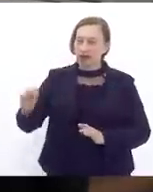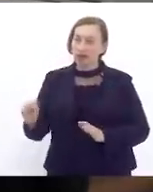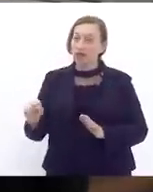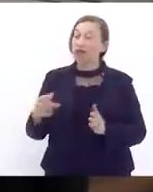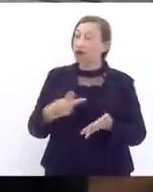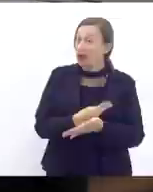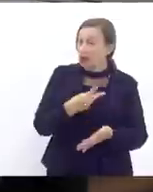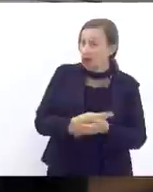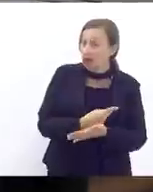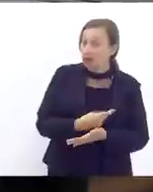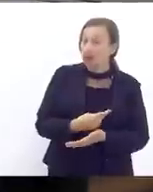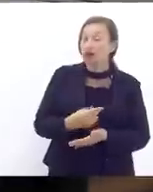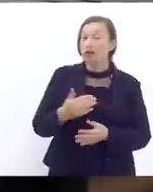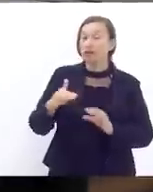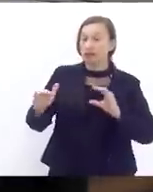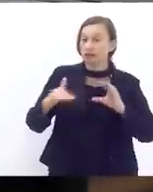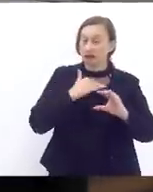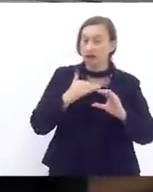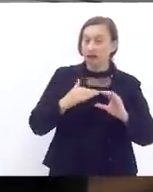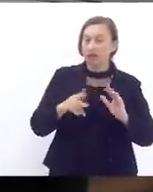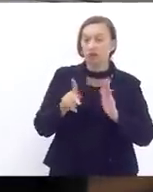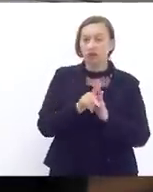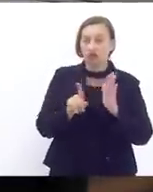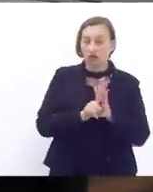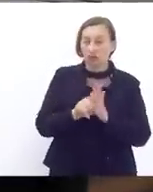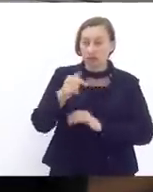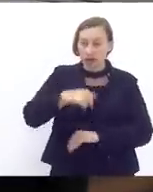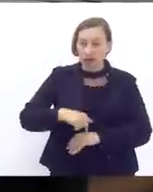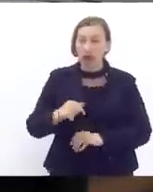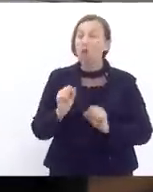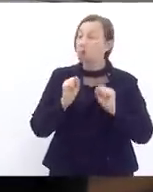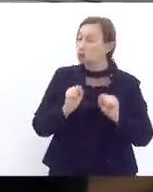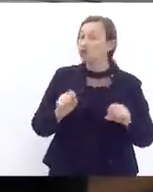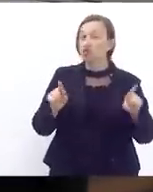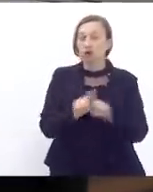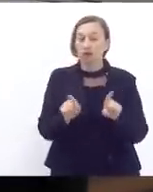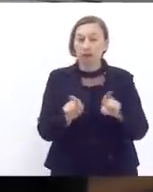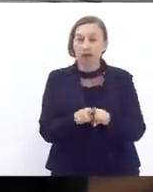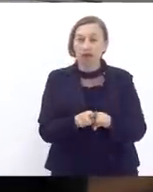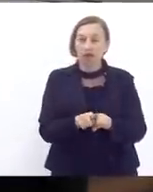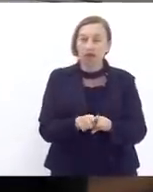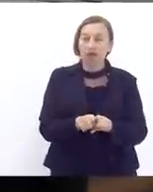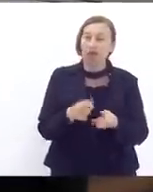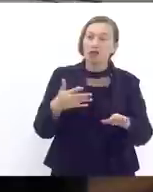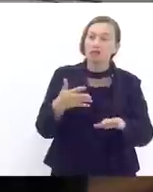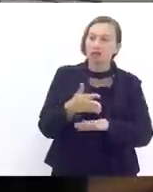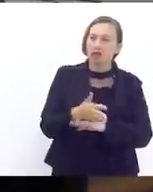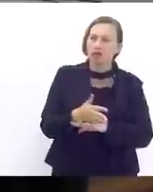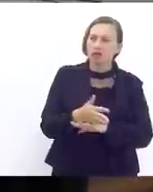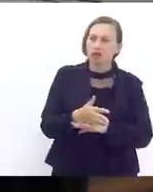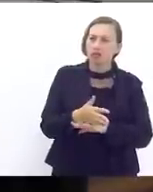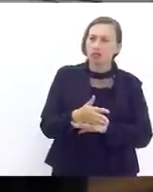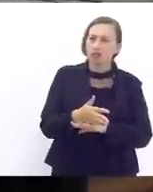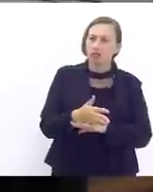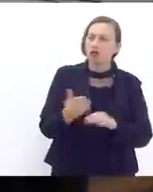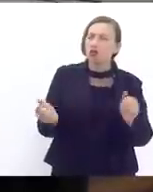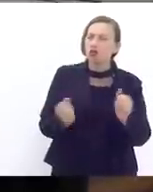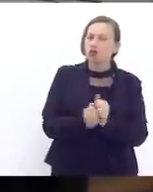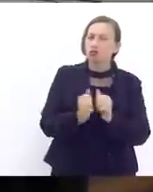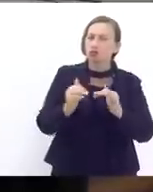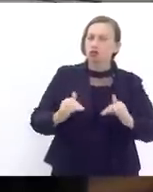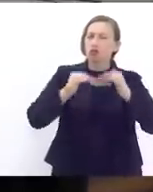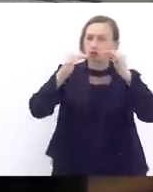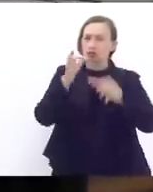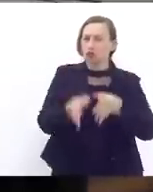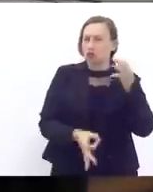tinha que ter mandado uma ali para cá e outra coisa ele podia também ter entrado junto ao Supremo com